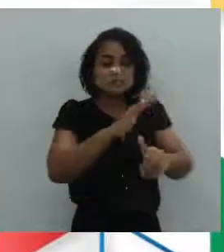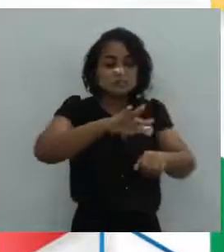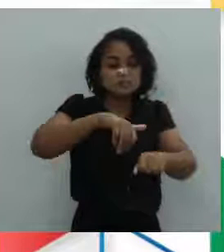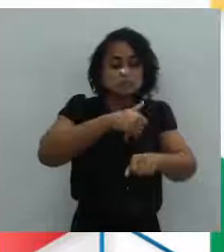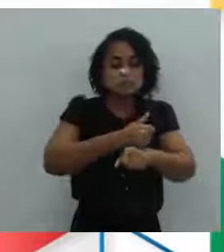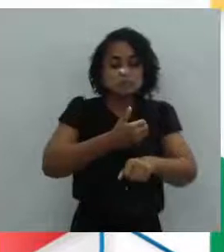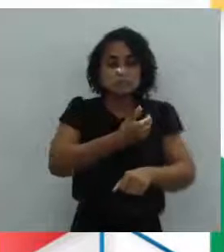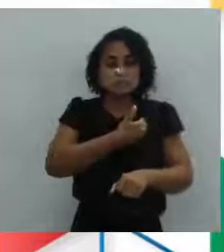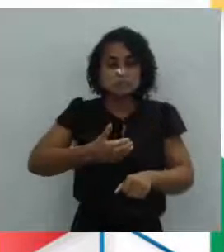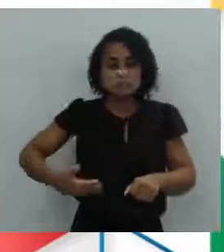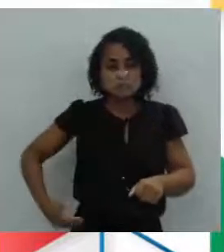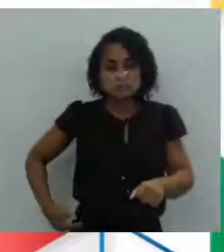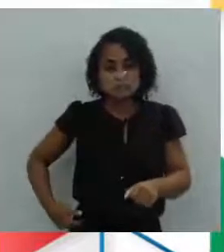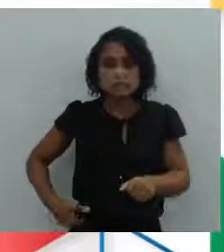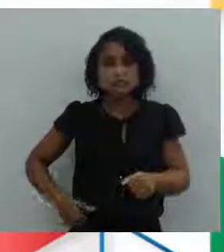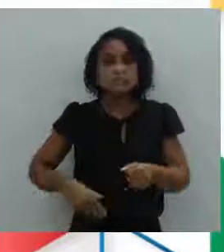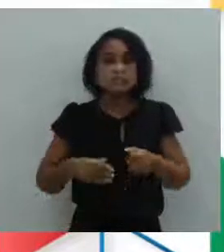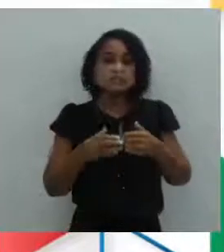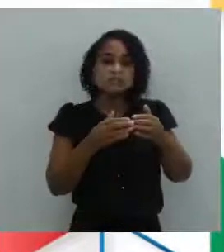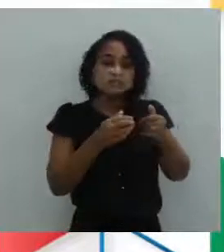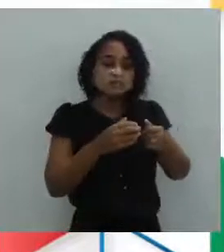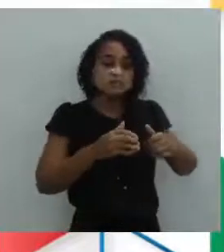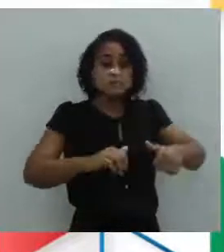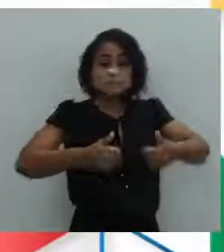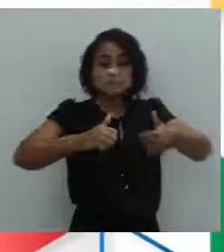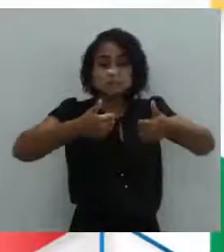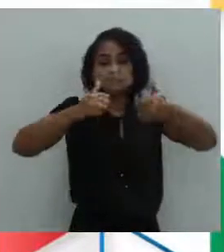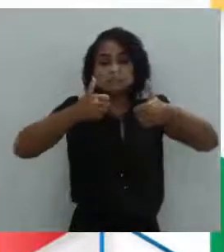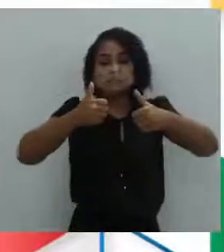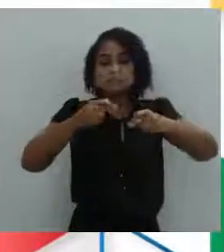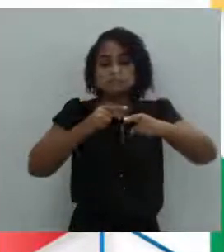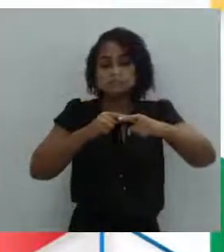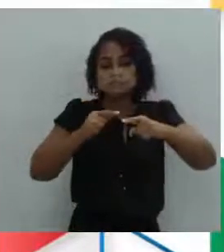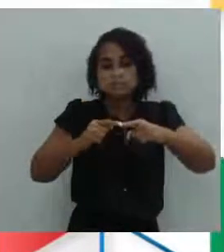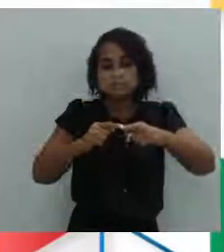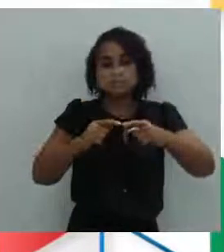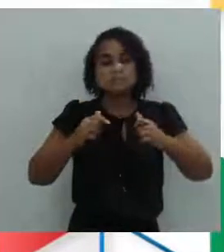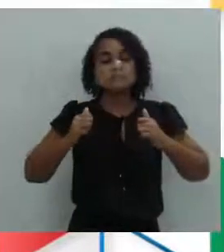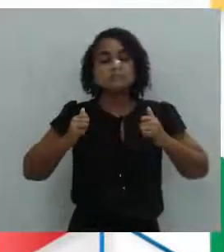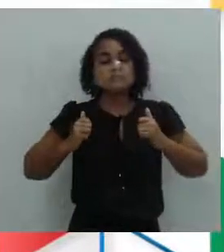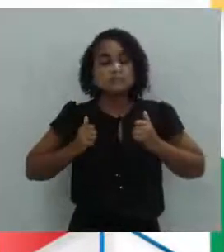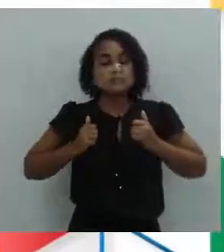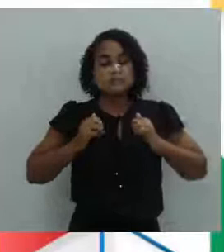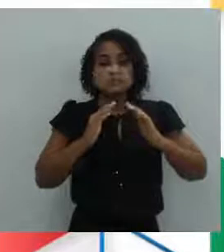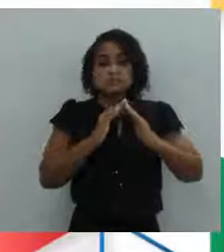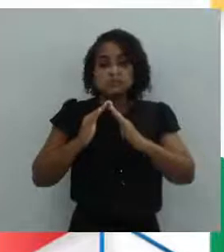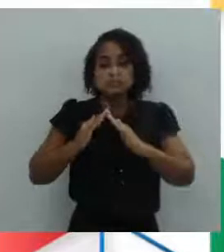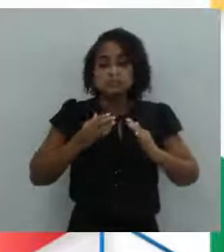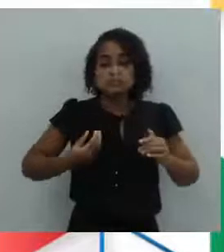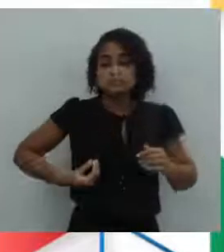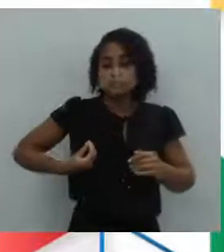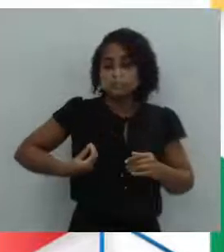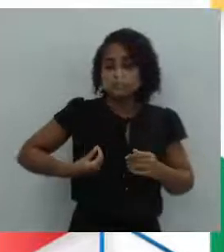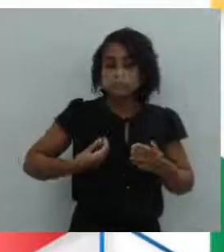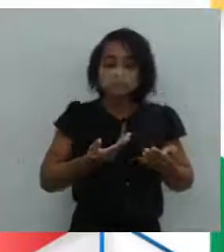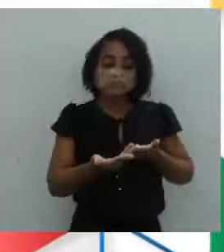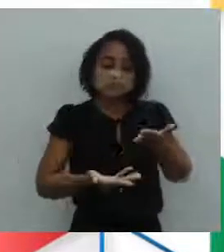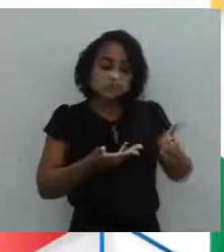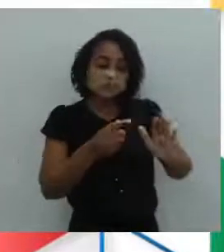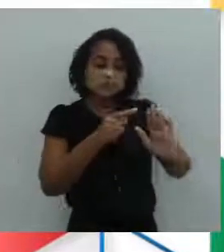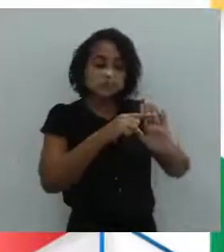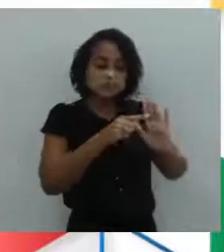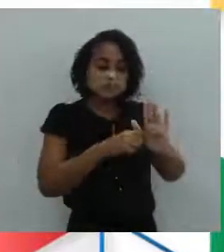praça pública, a fim de trazer melhorias para o bairro, conforto aos moradores e atendimento aos